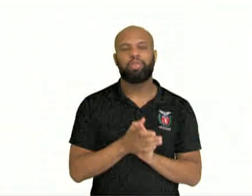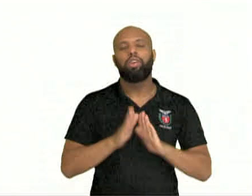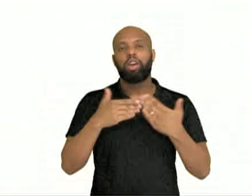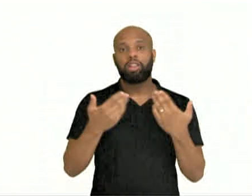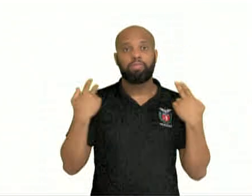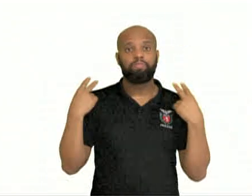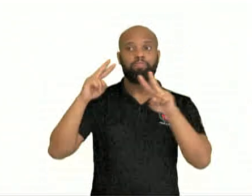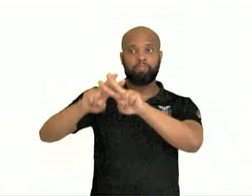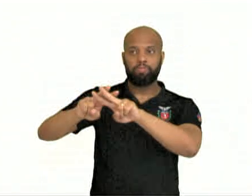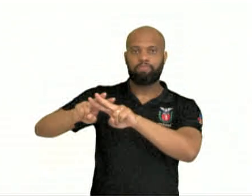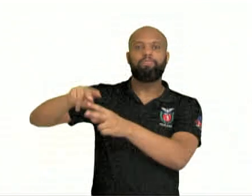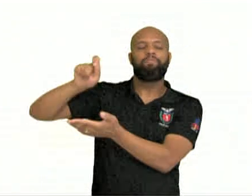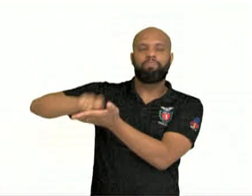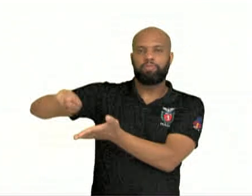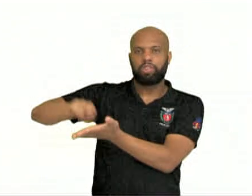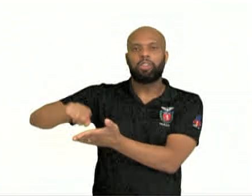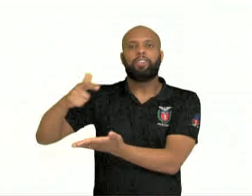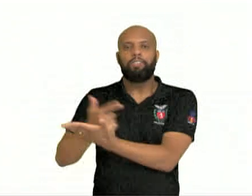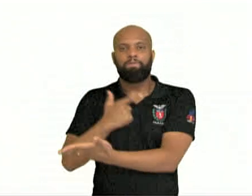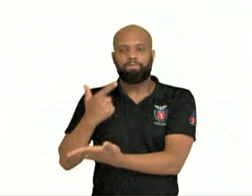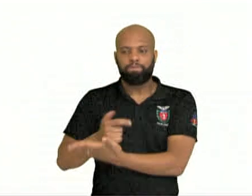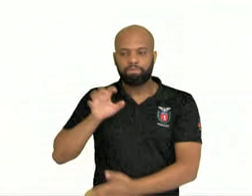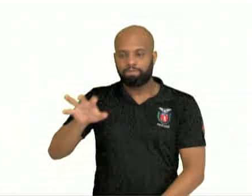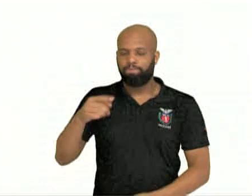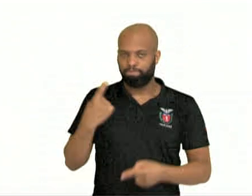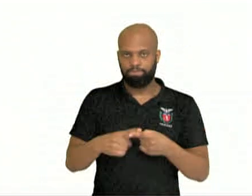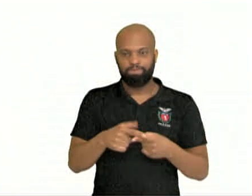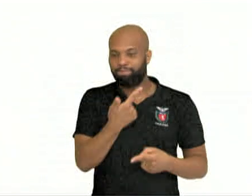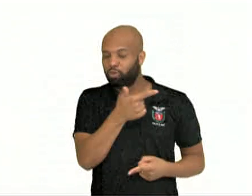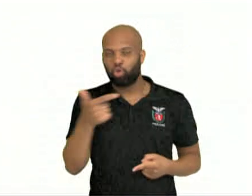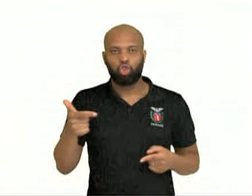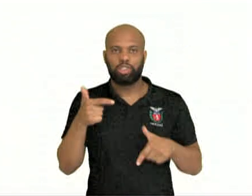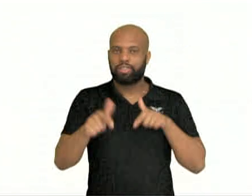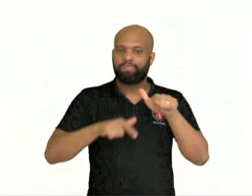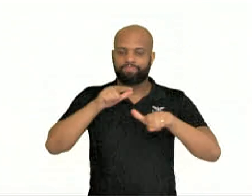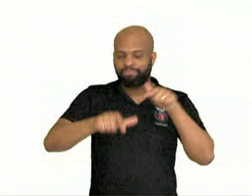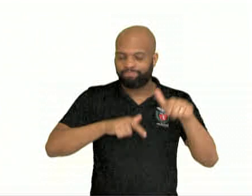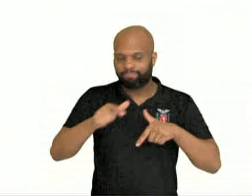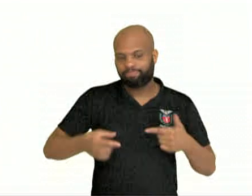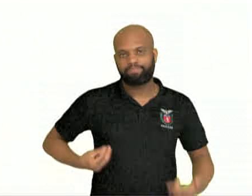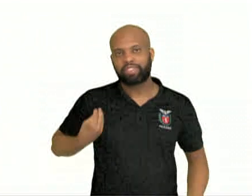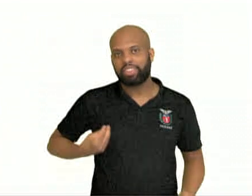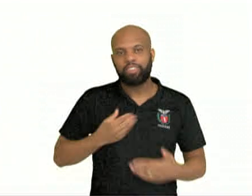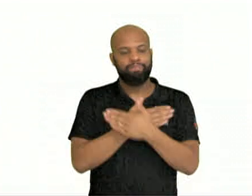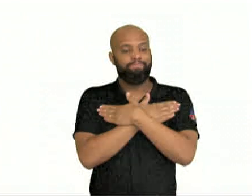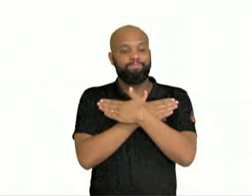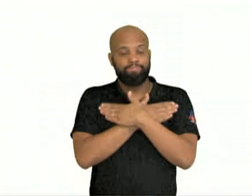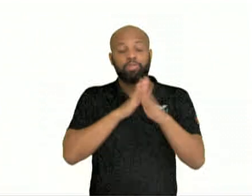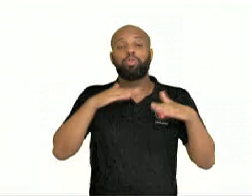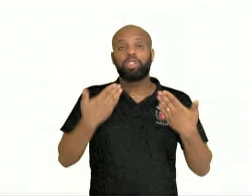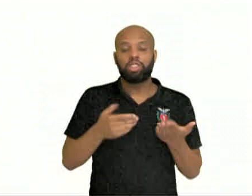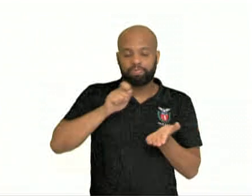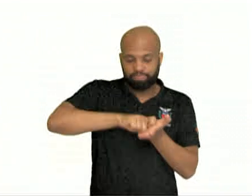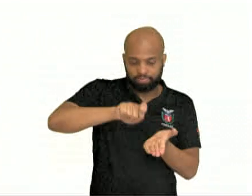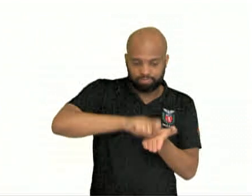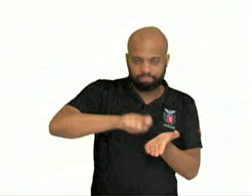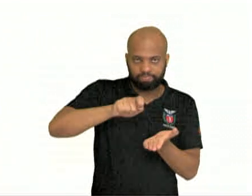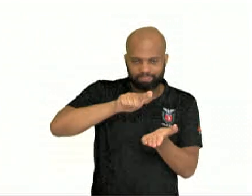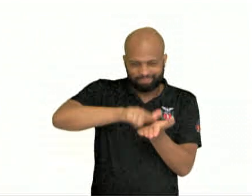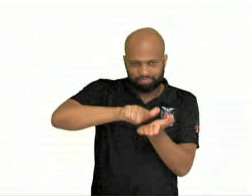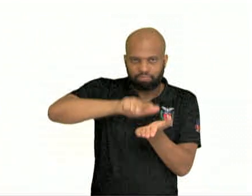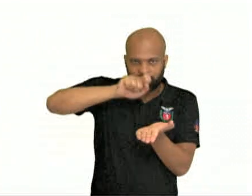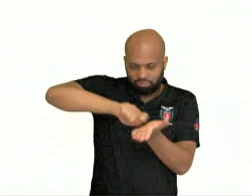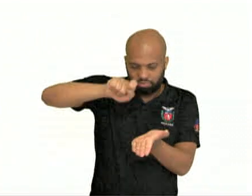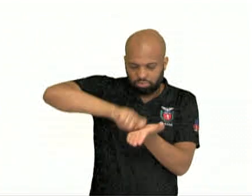né, isolado, já desempregado, ele acabou colocando aí no papel seus conhecimentos